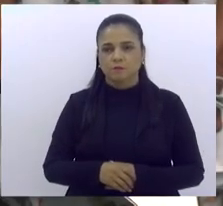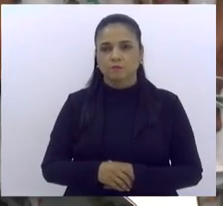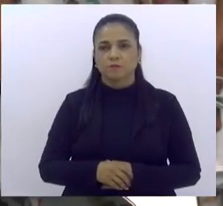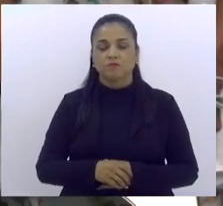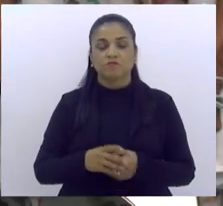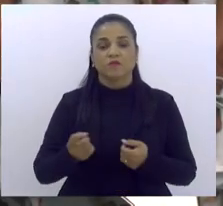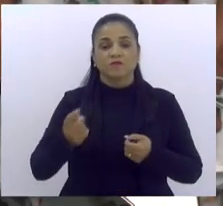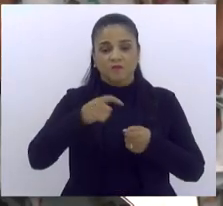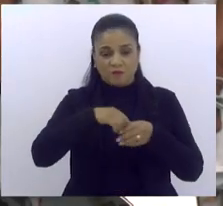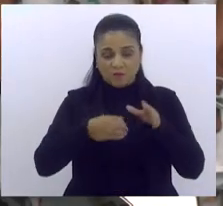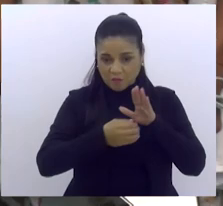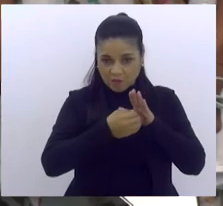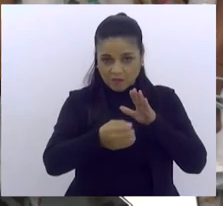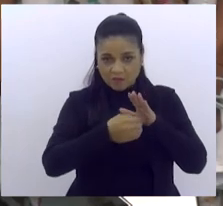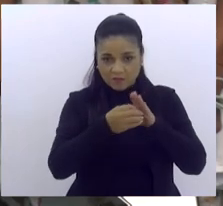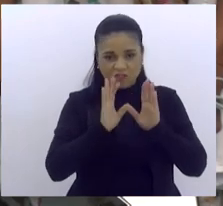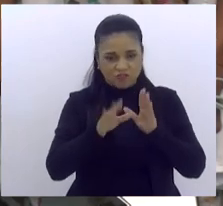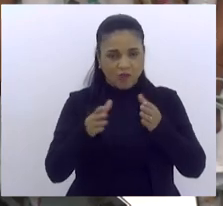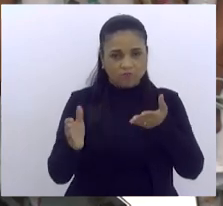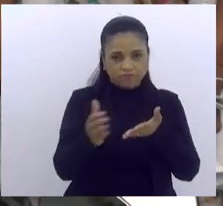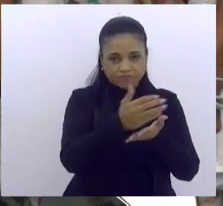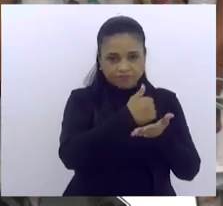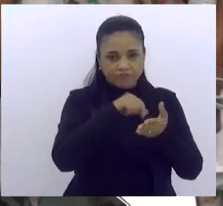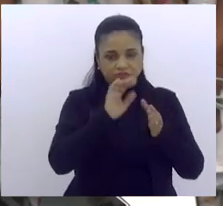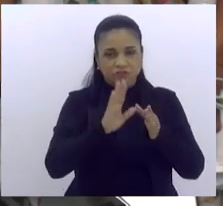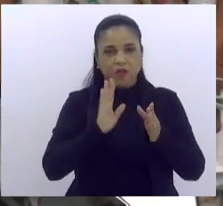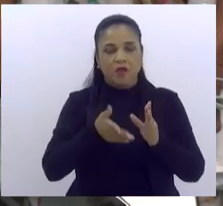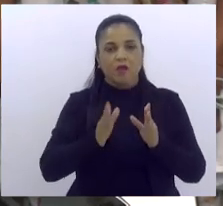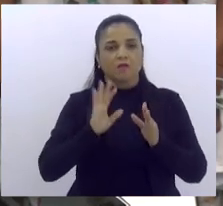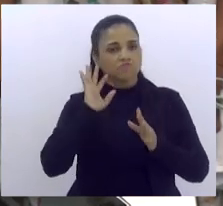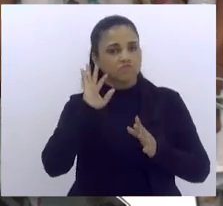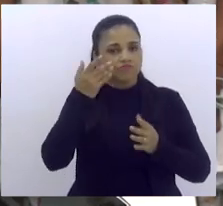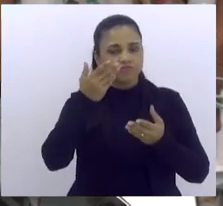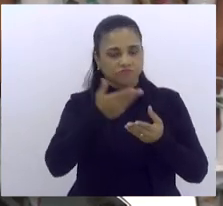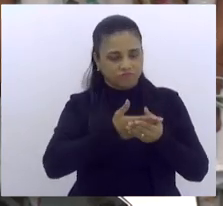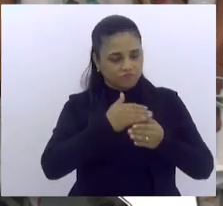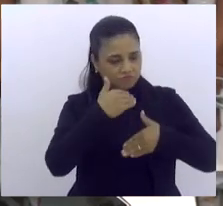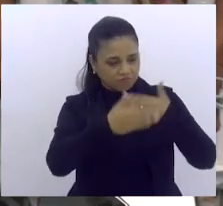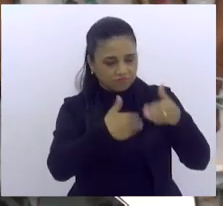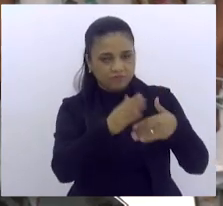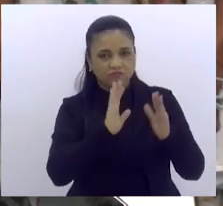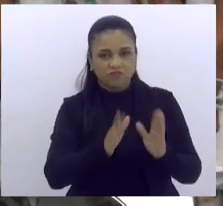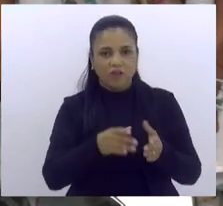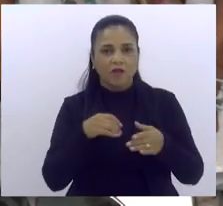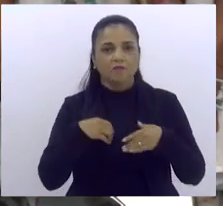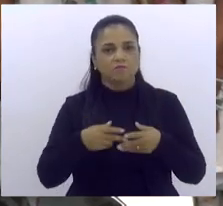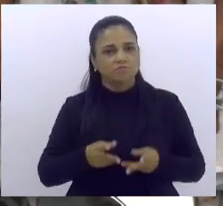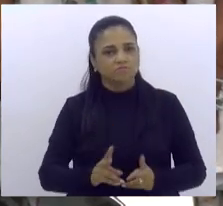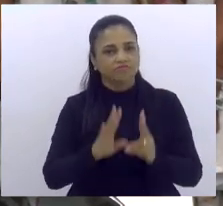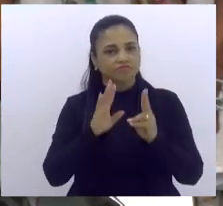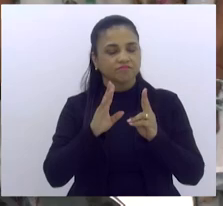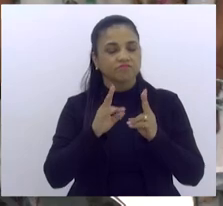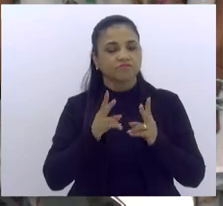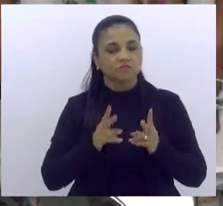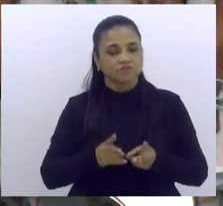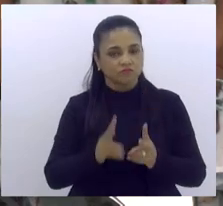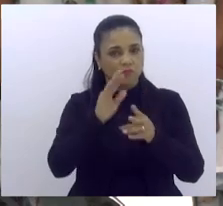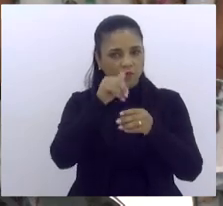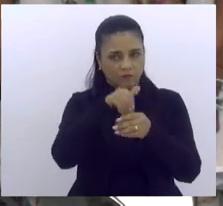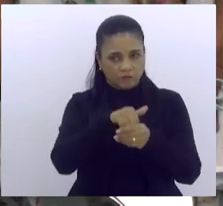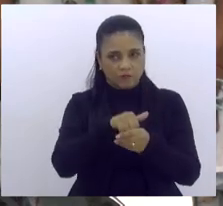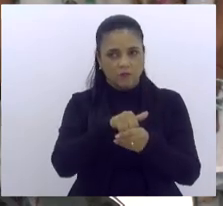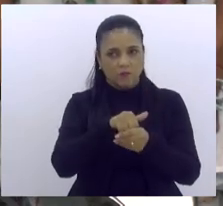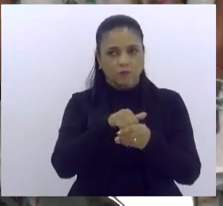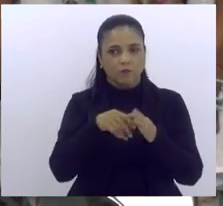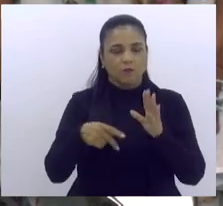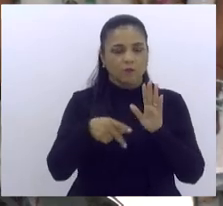retomando aqui os pareceres, Vossa Excelência já colheu os pareceres, mas já foi sanada a questão processual. Se Vossa Excelência puder prosseguir para a votação, o projeto